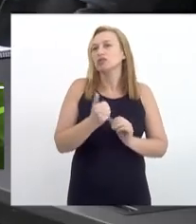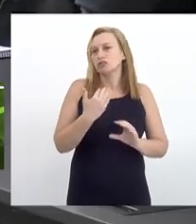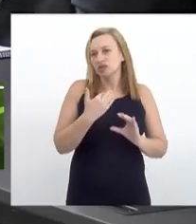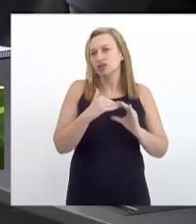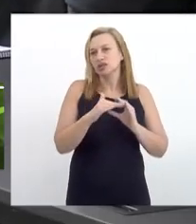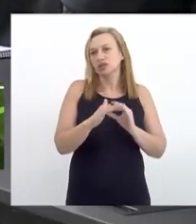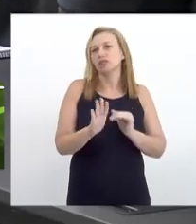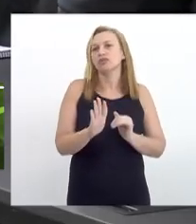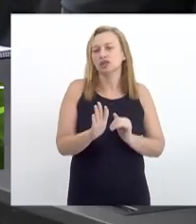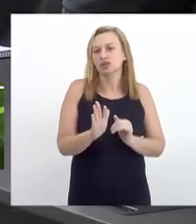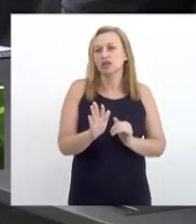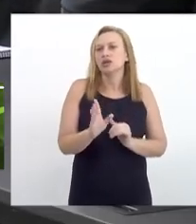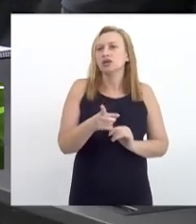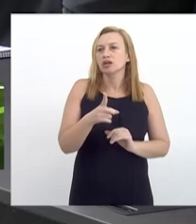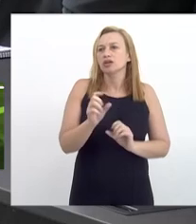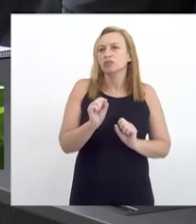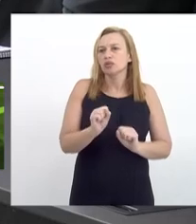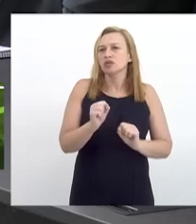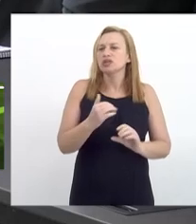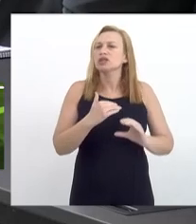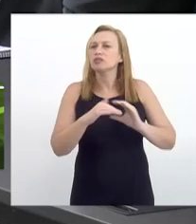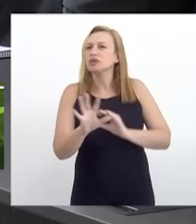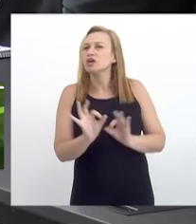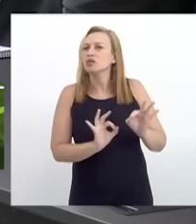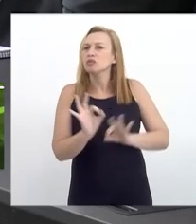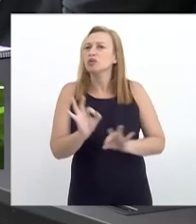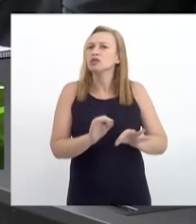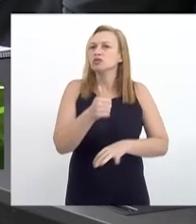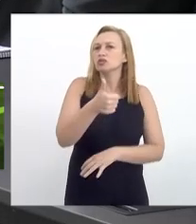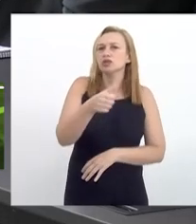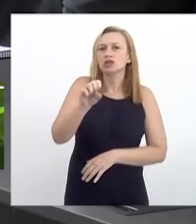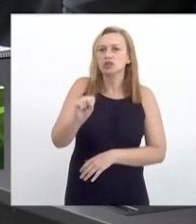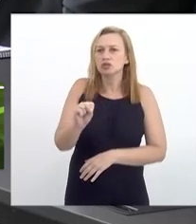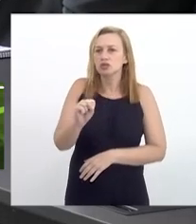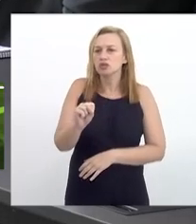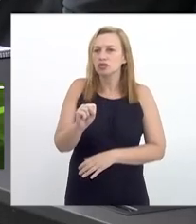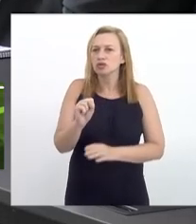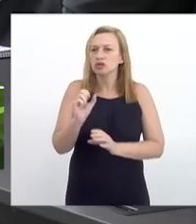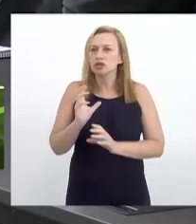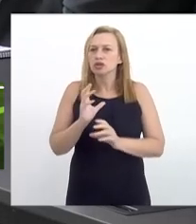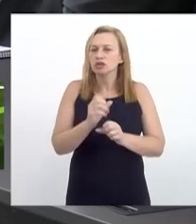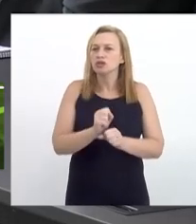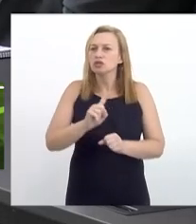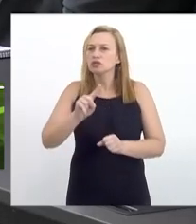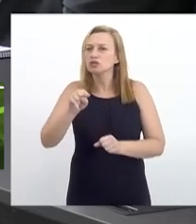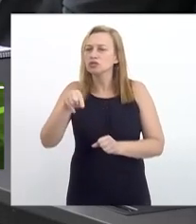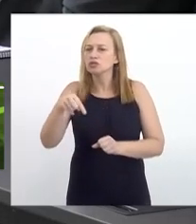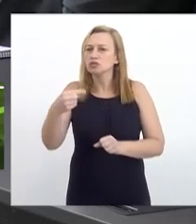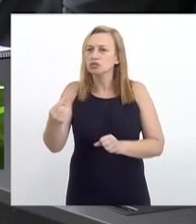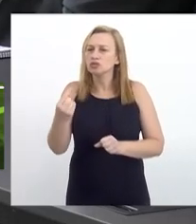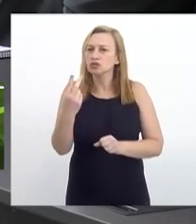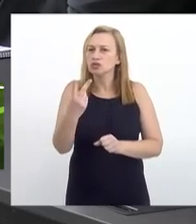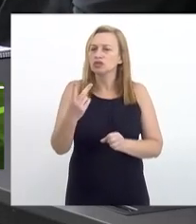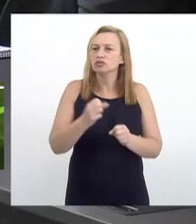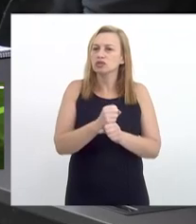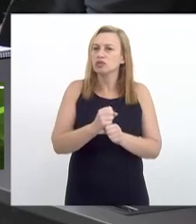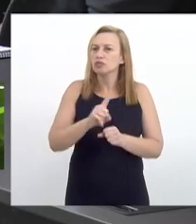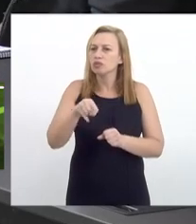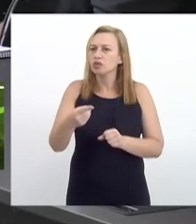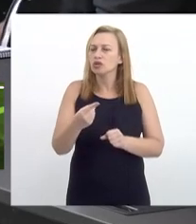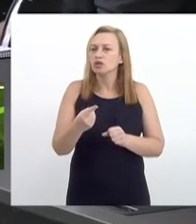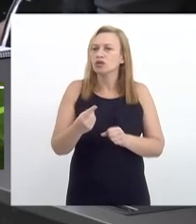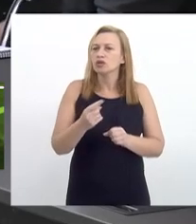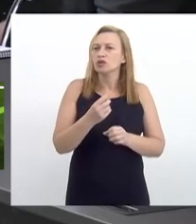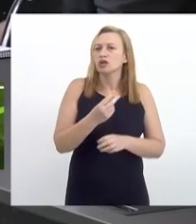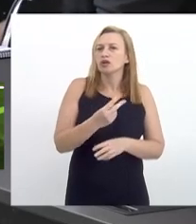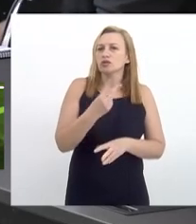para que a gente possa encaminhar o plano com 18 e na revisão dois anos depois podendo utilizar o teto